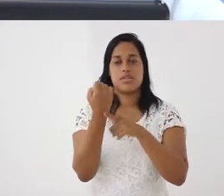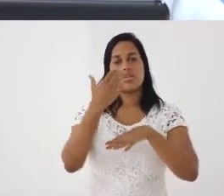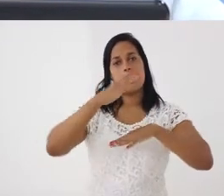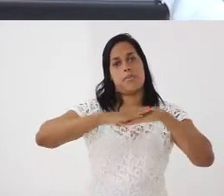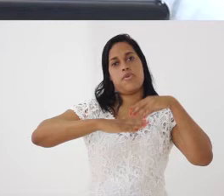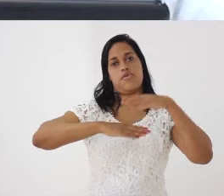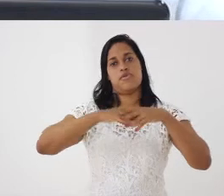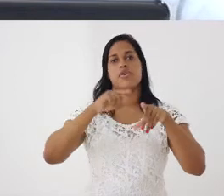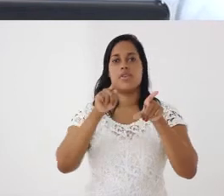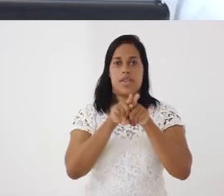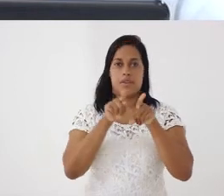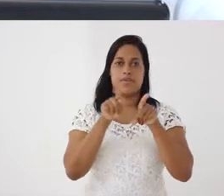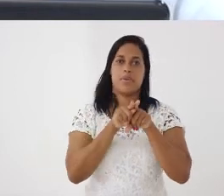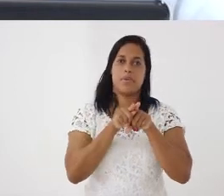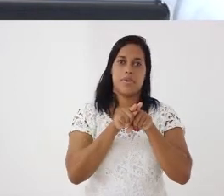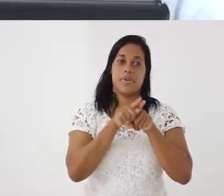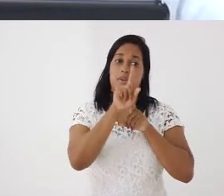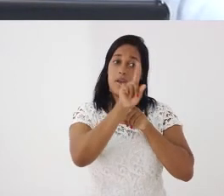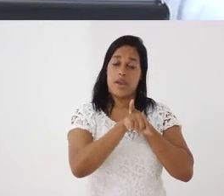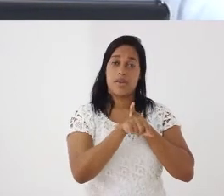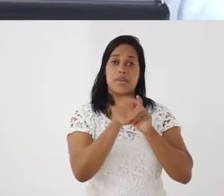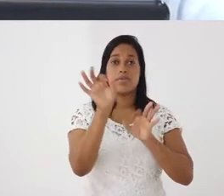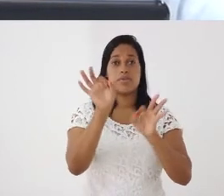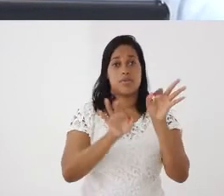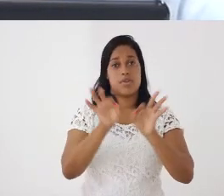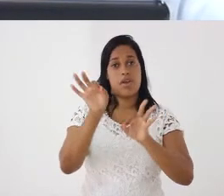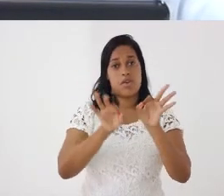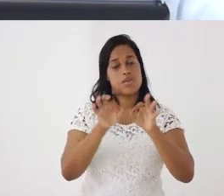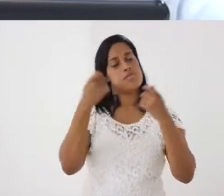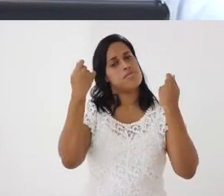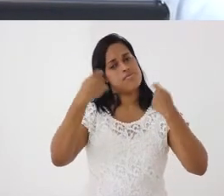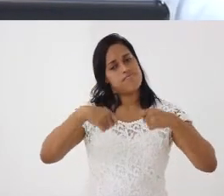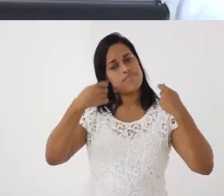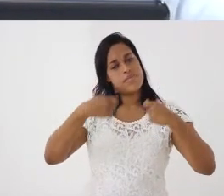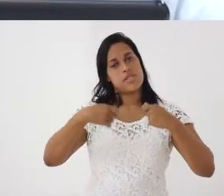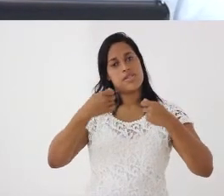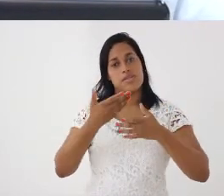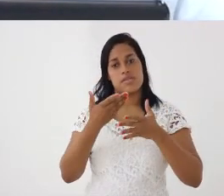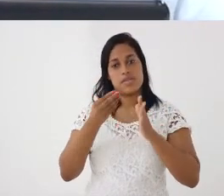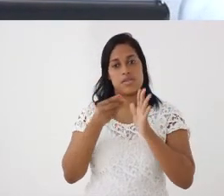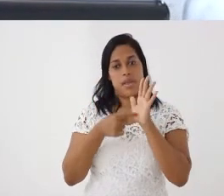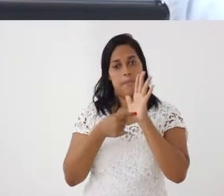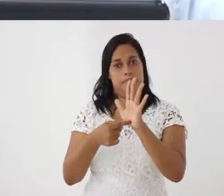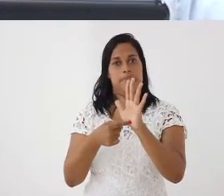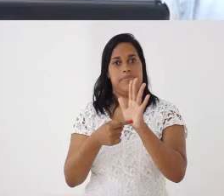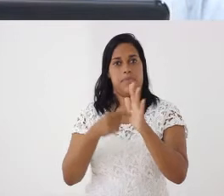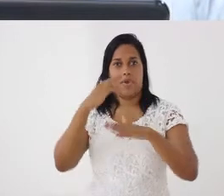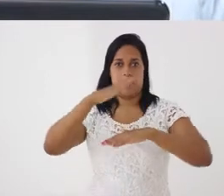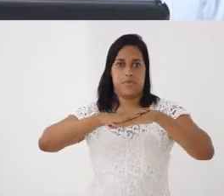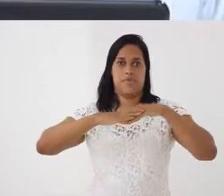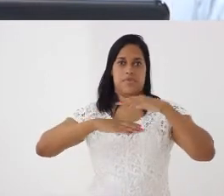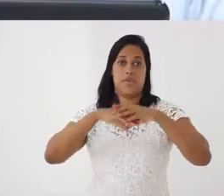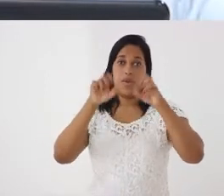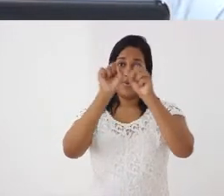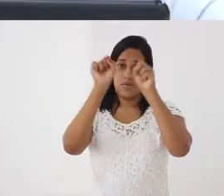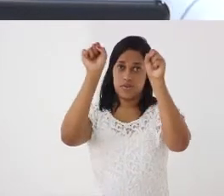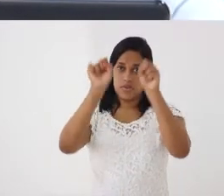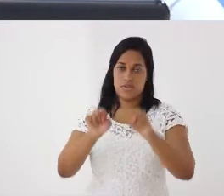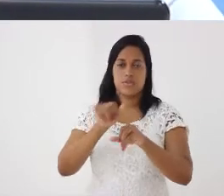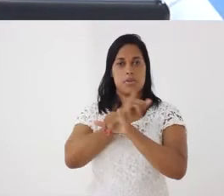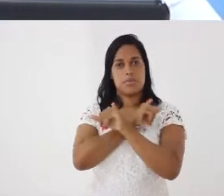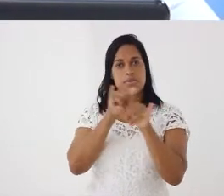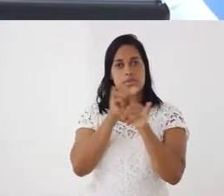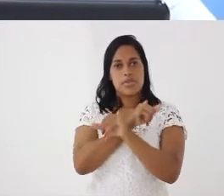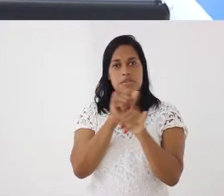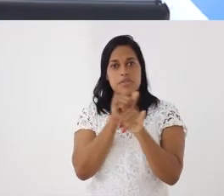seus funcionários, associado àquilo que a organização pretende perante esses funcionários. Sistema de